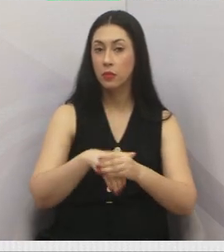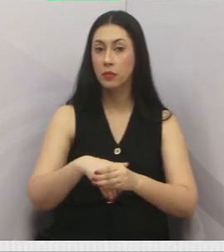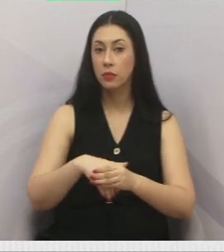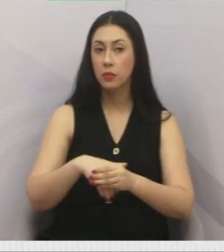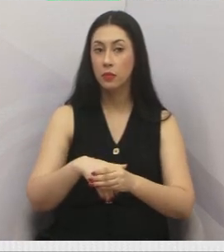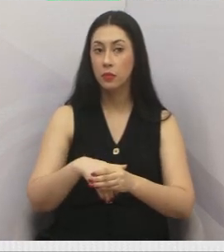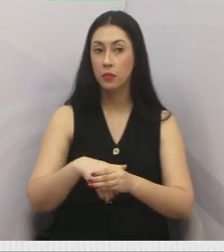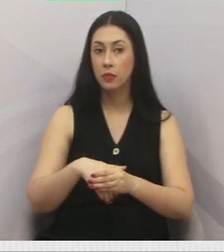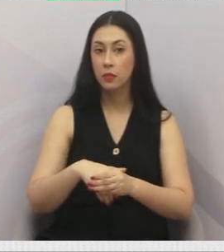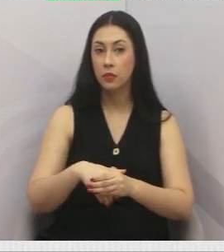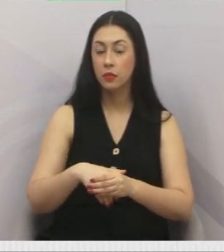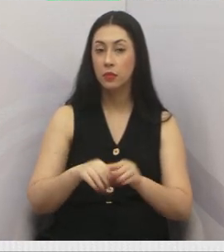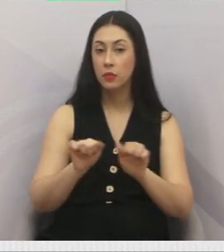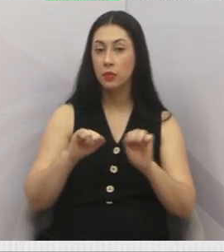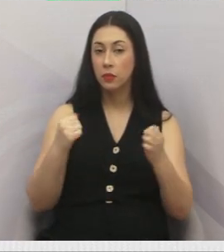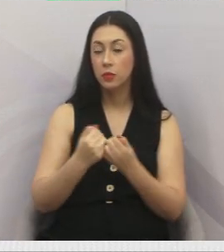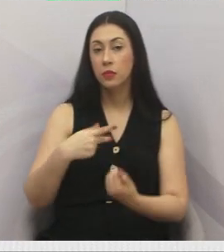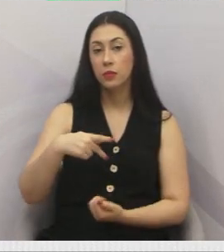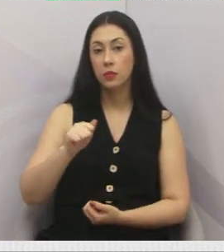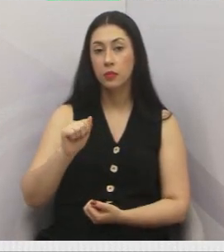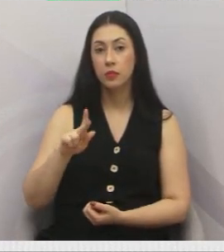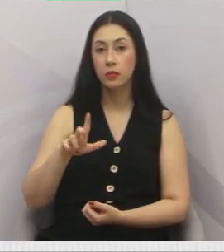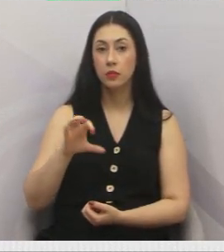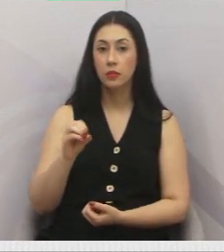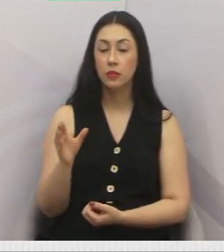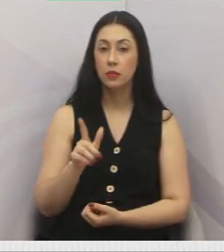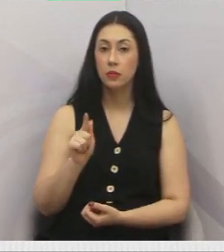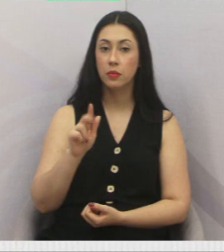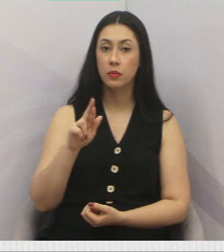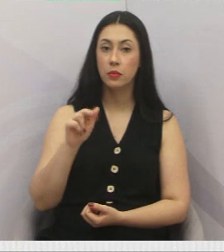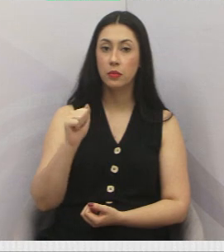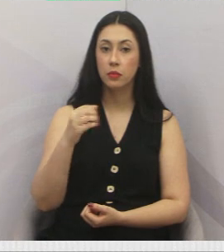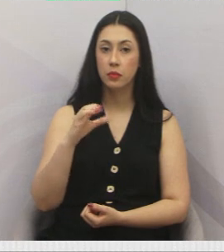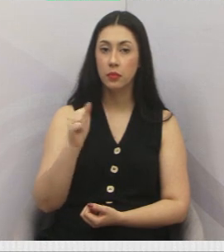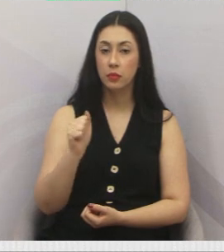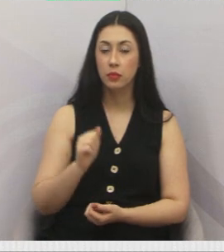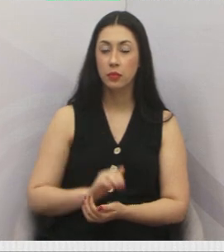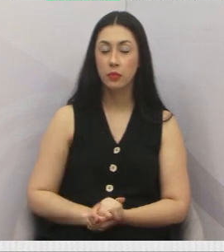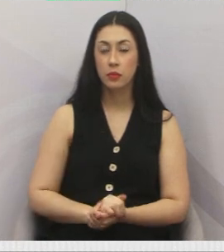para a Associação Paulo Graça. Próximo voto.